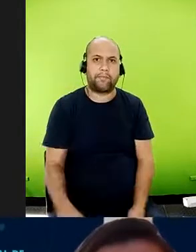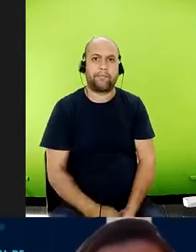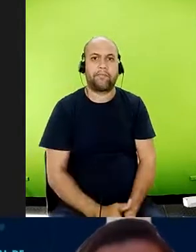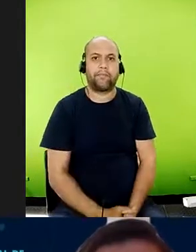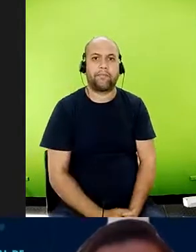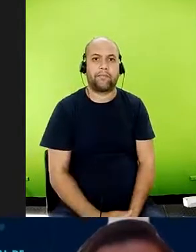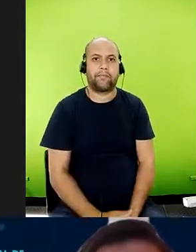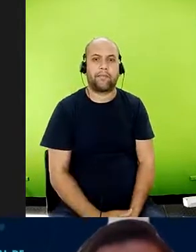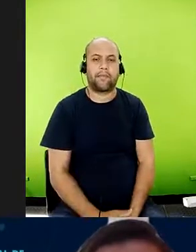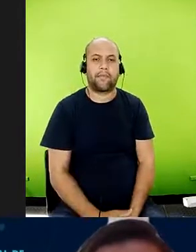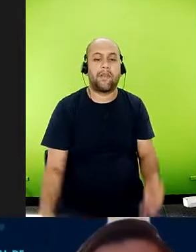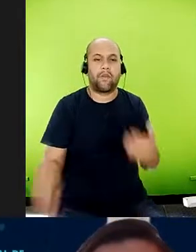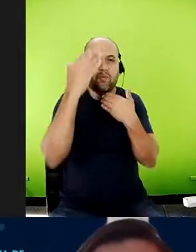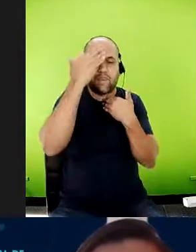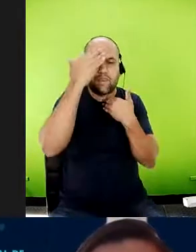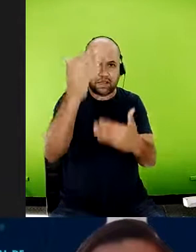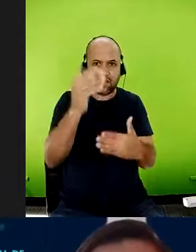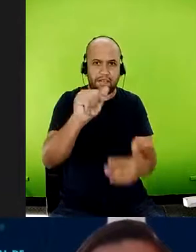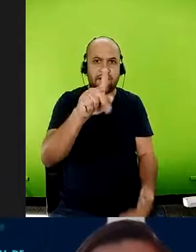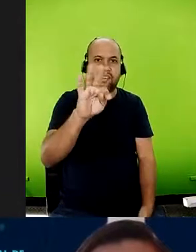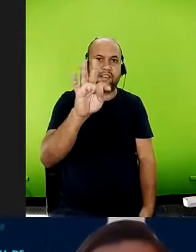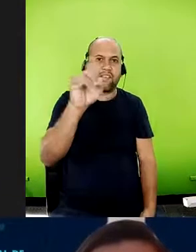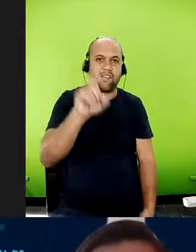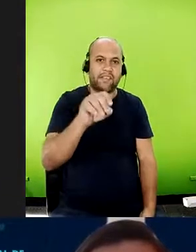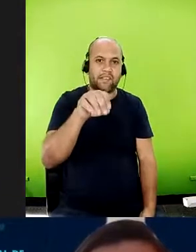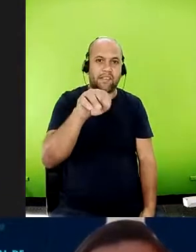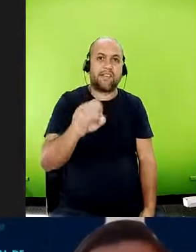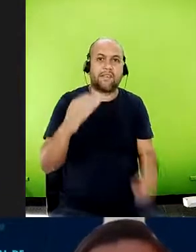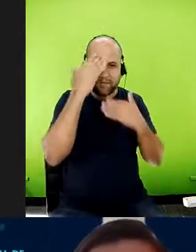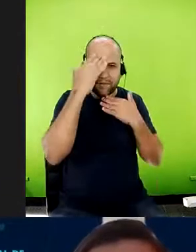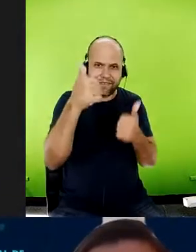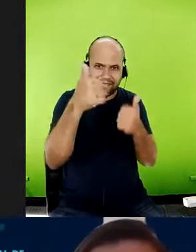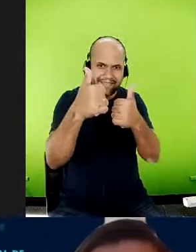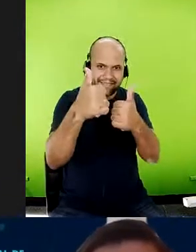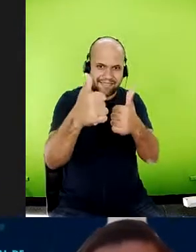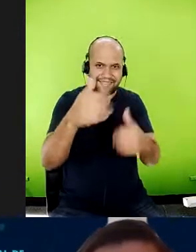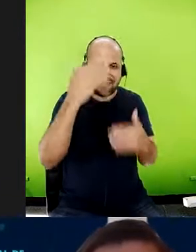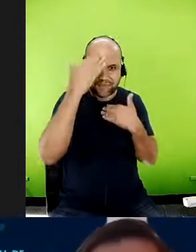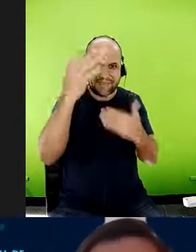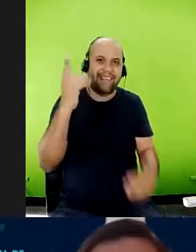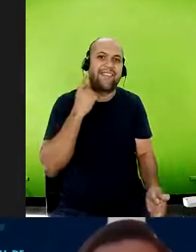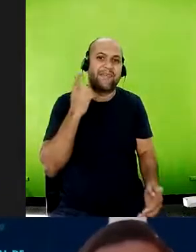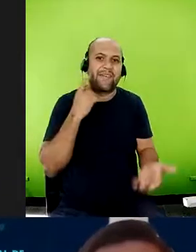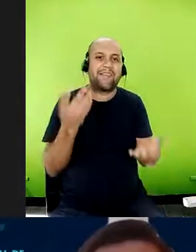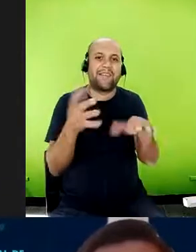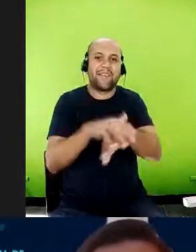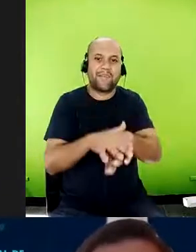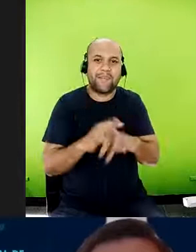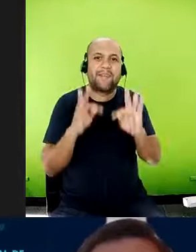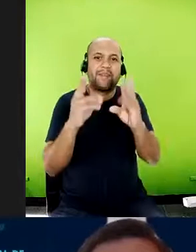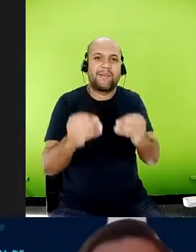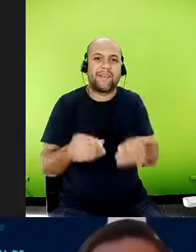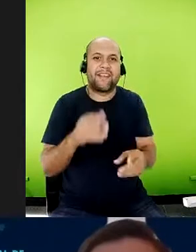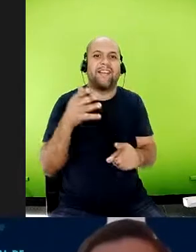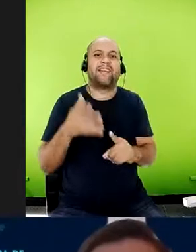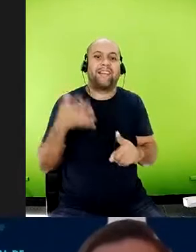obrigado Alexandre brigada Tati brigada Damião tá aqui fazendo a vossa inclusão leva todas as nossas vagas